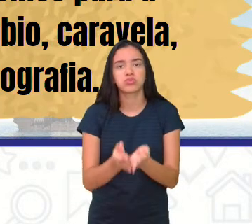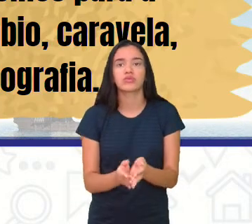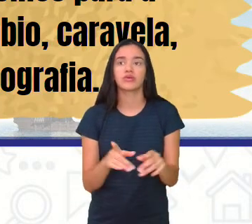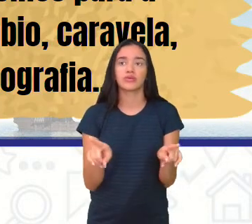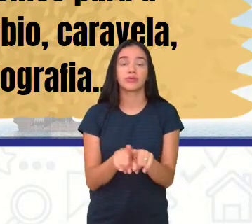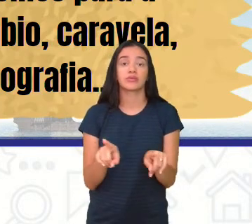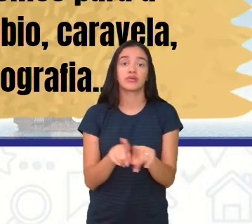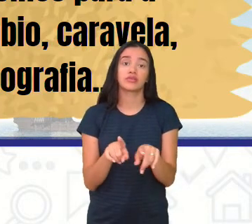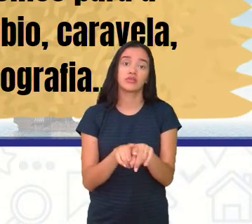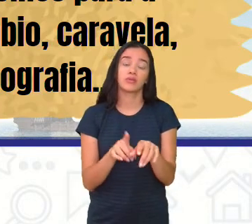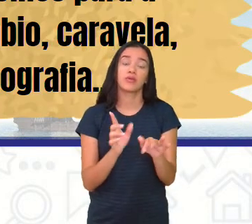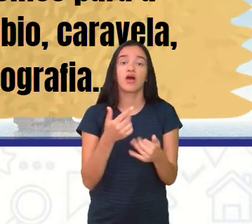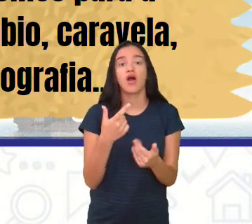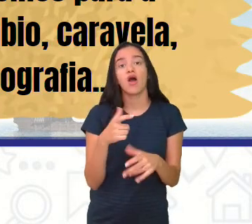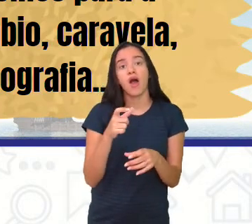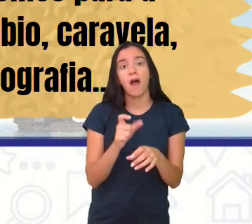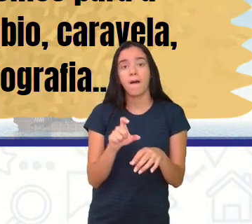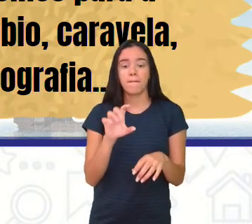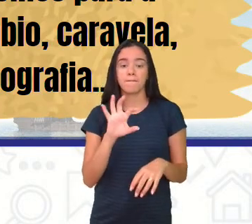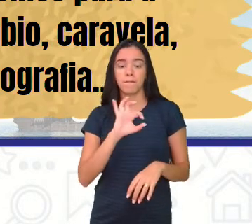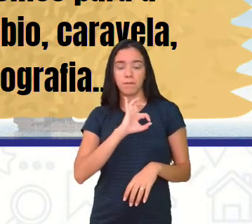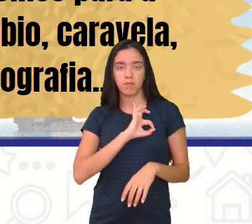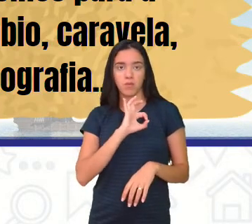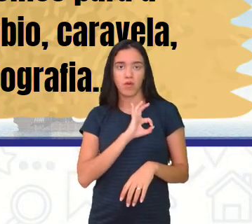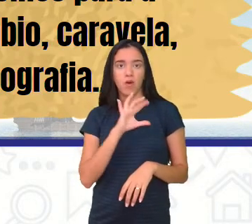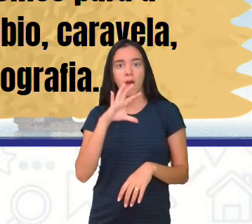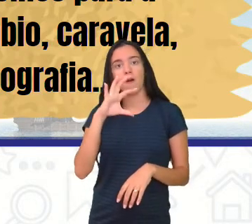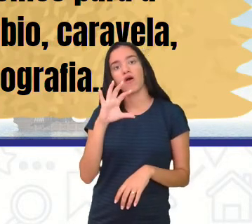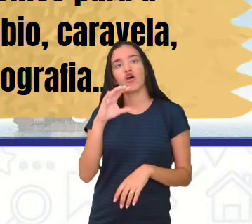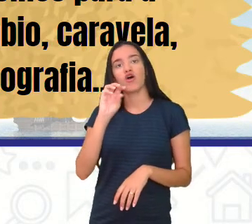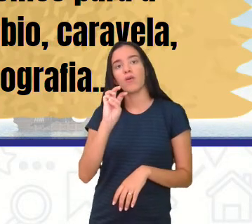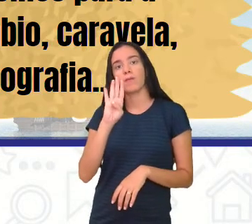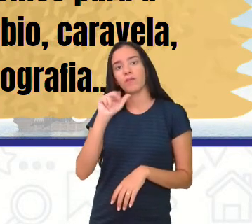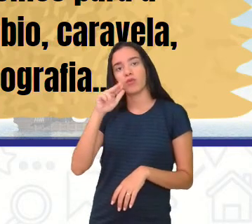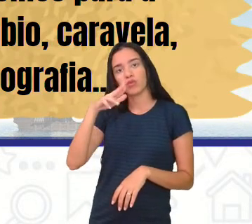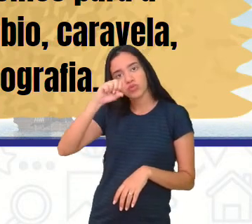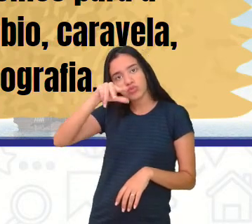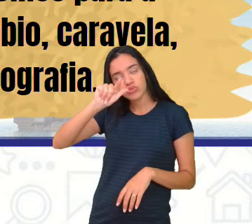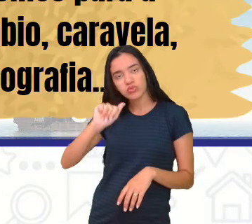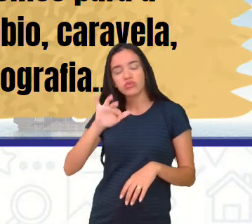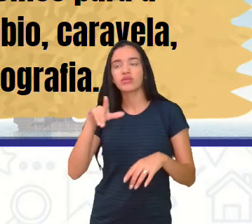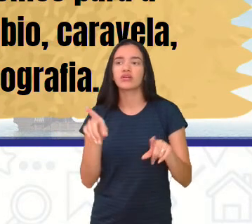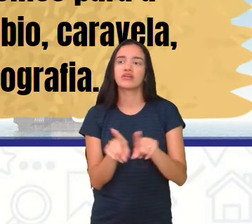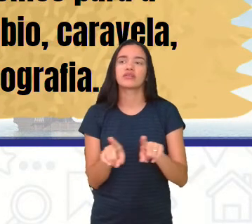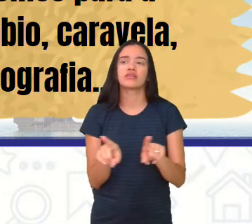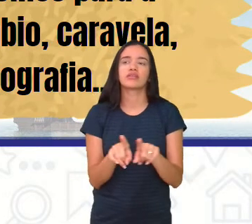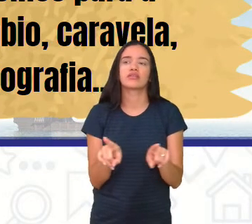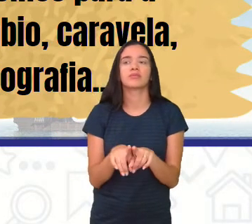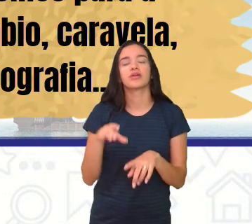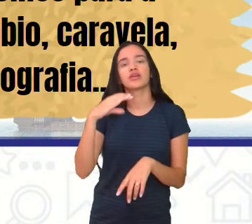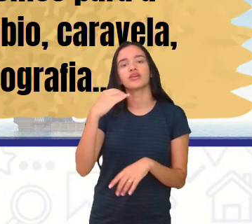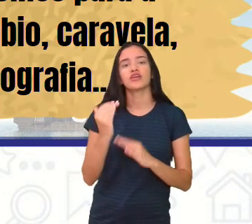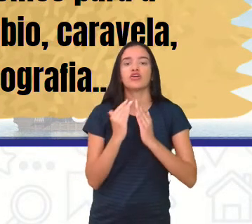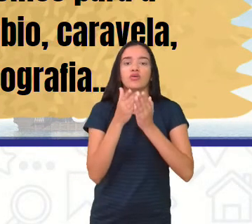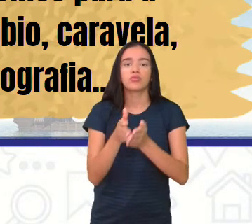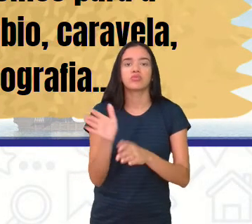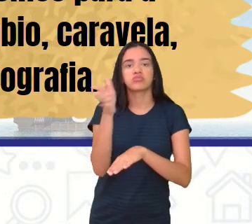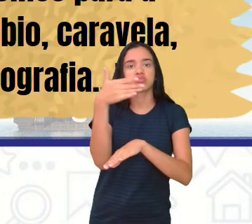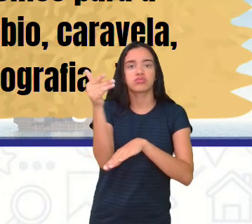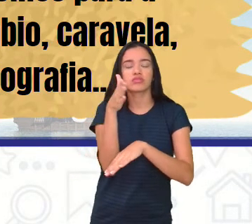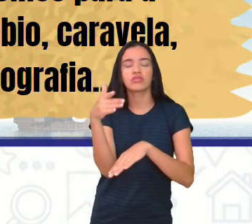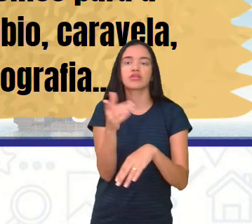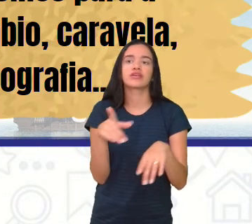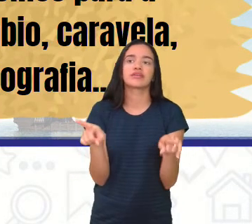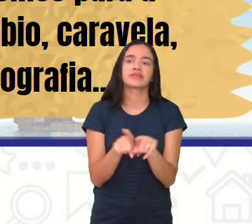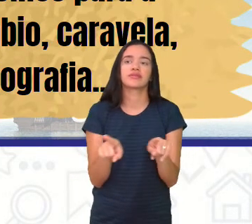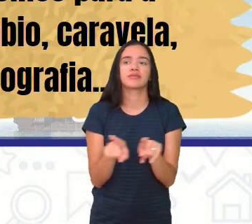a bússola, o astrolábio, a caravela. Caravela é uma forma de embarcação, o astrolábio é um instrumento